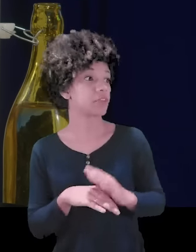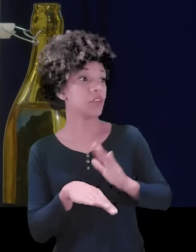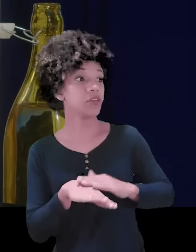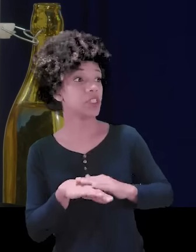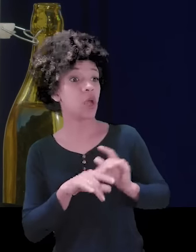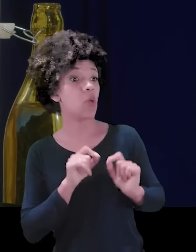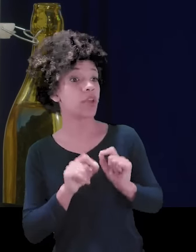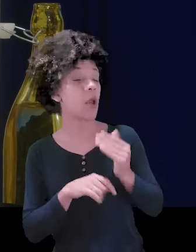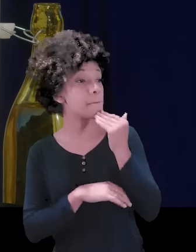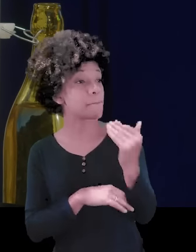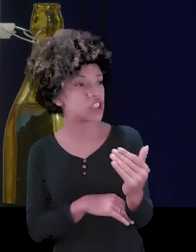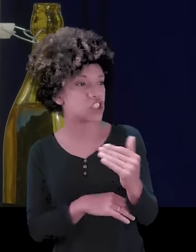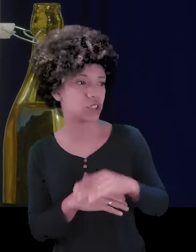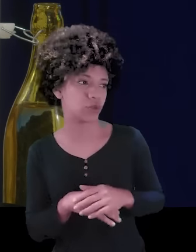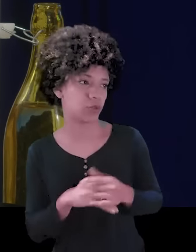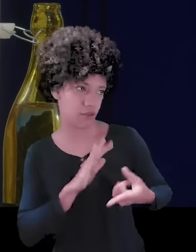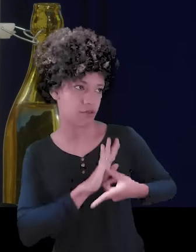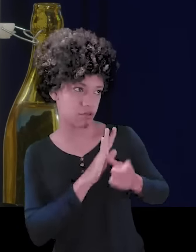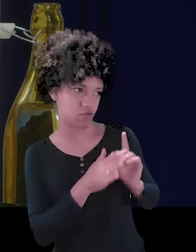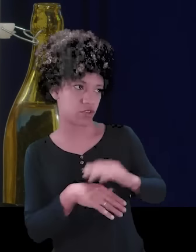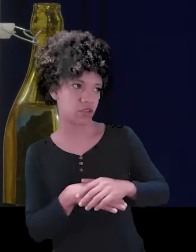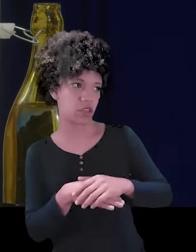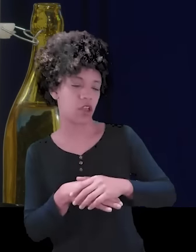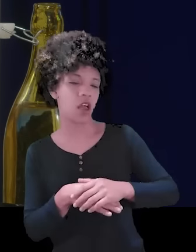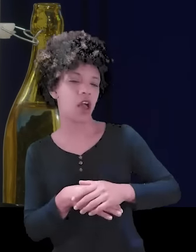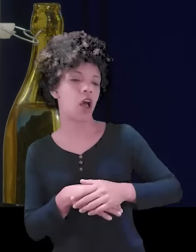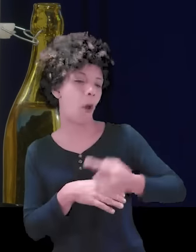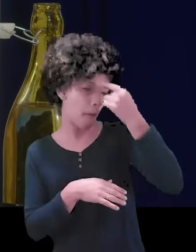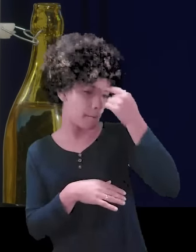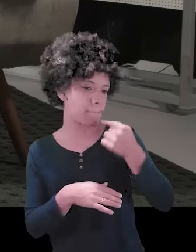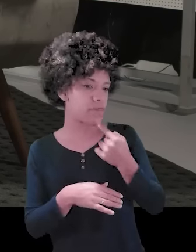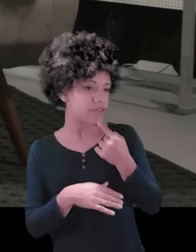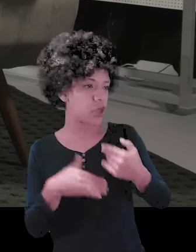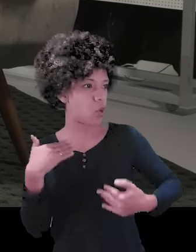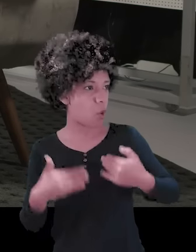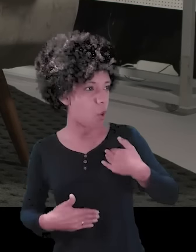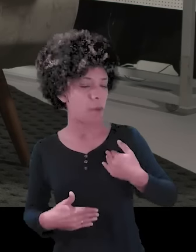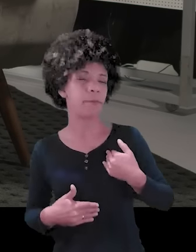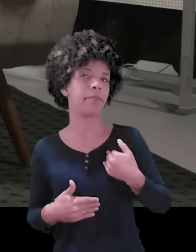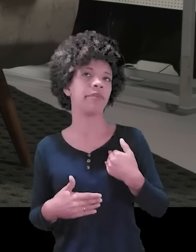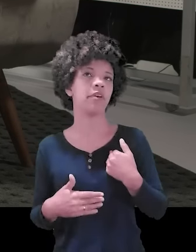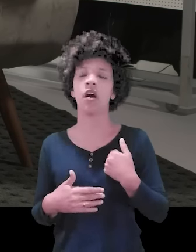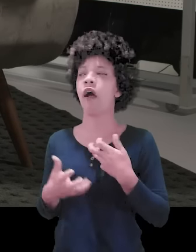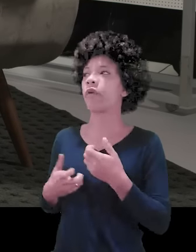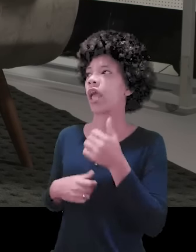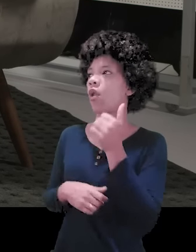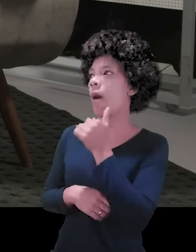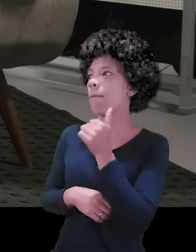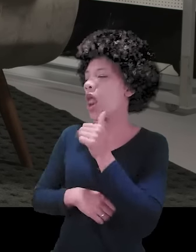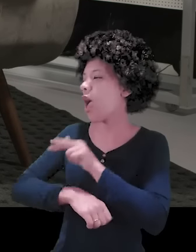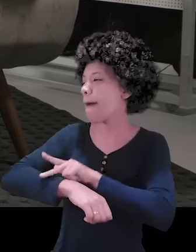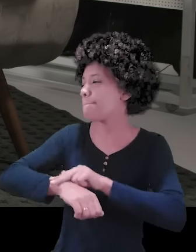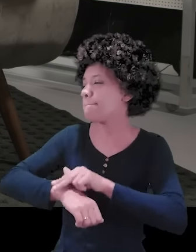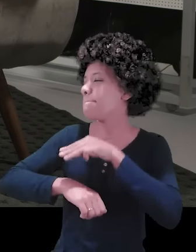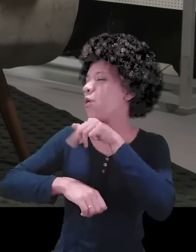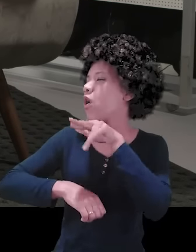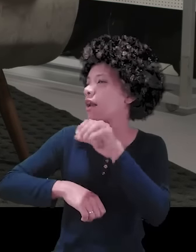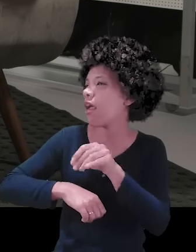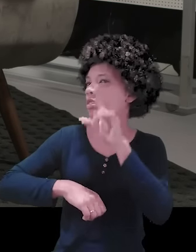faz faz encomenda né Aí você que você descreve todas as características de você eu quero uma mulher morena